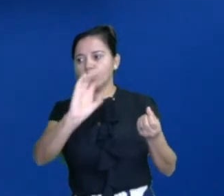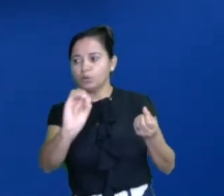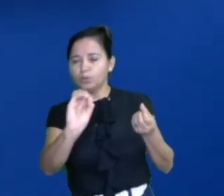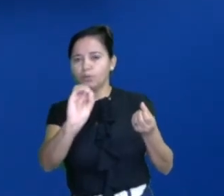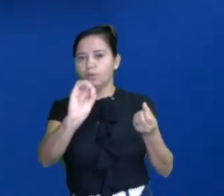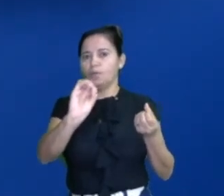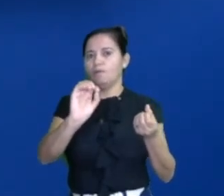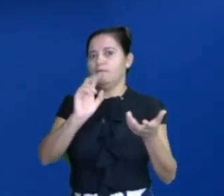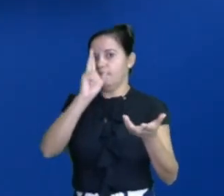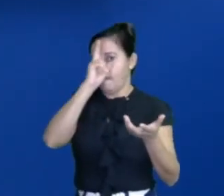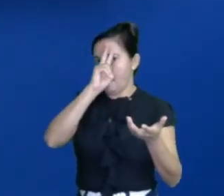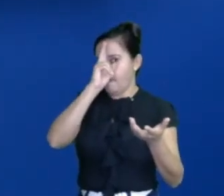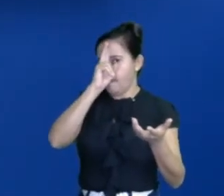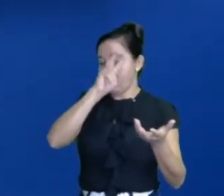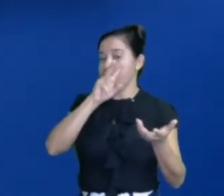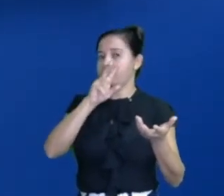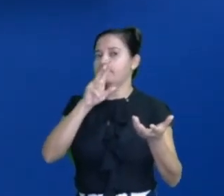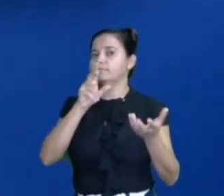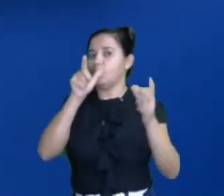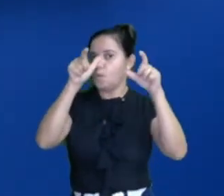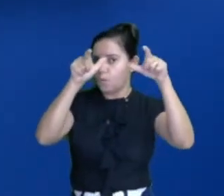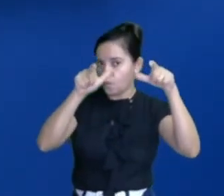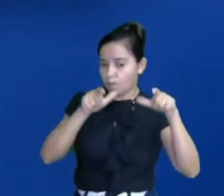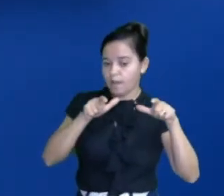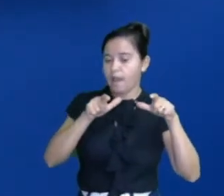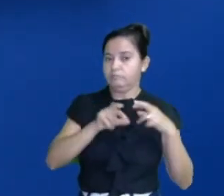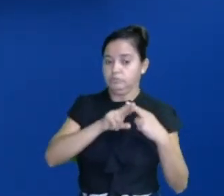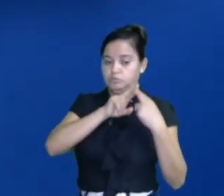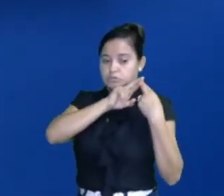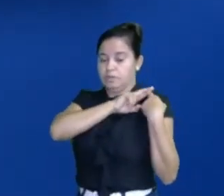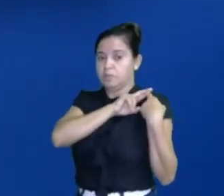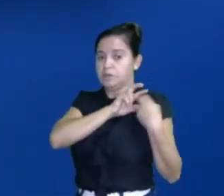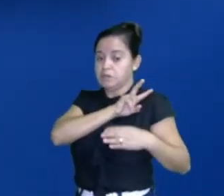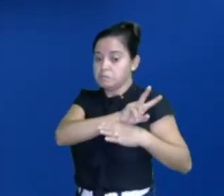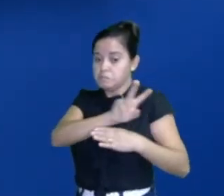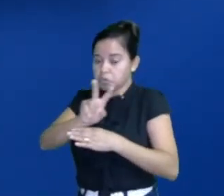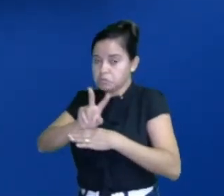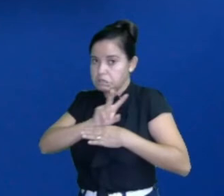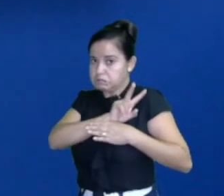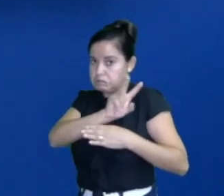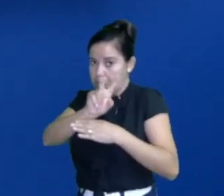instituto federal que protege esses patrimônios.